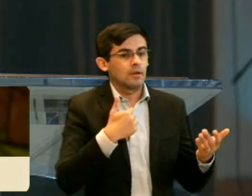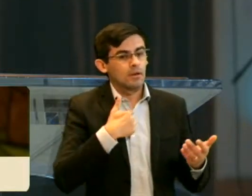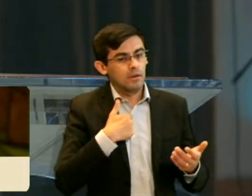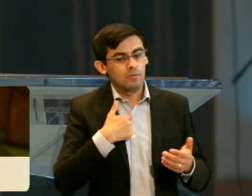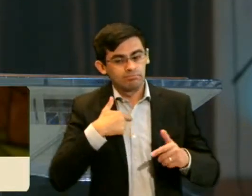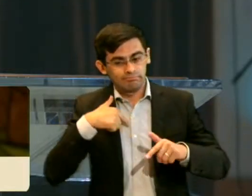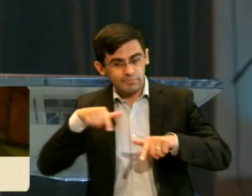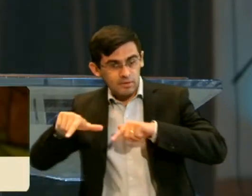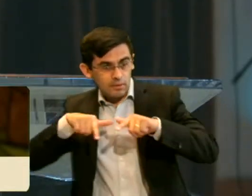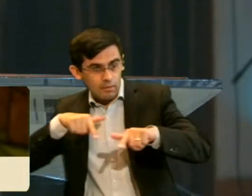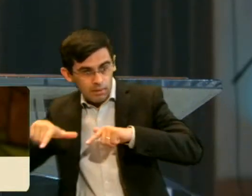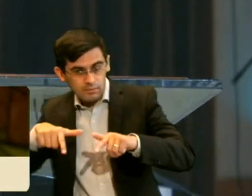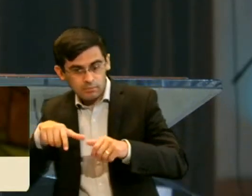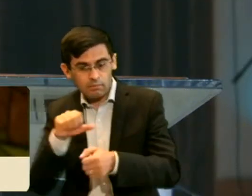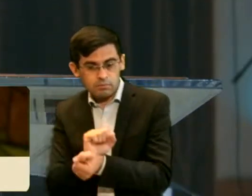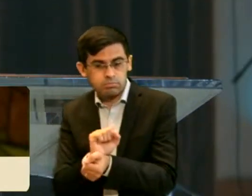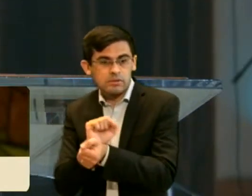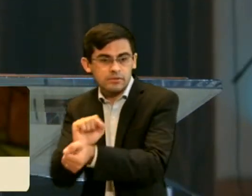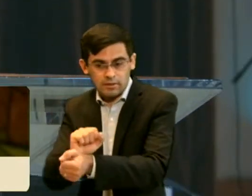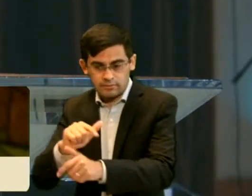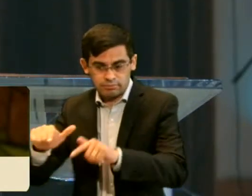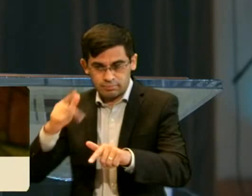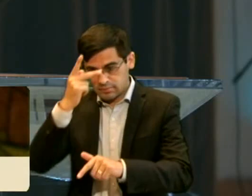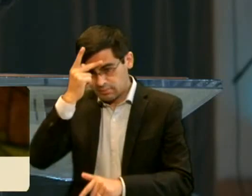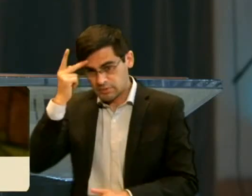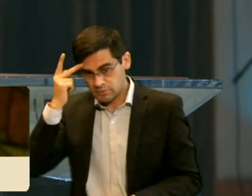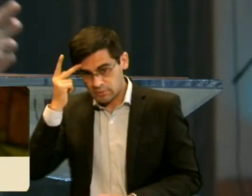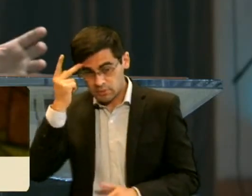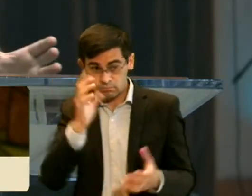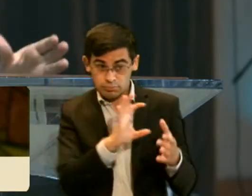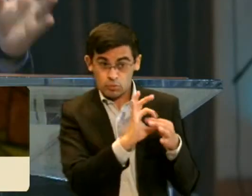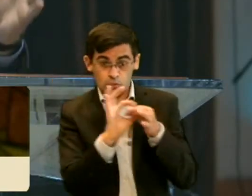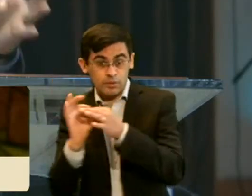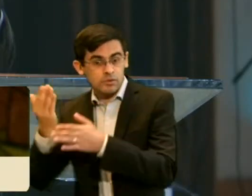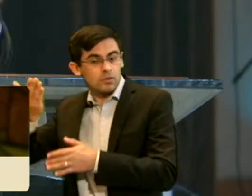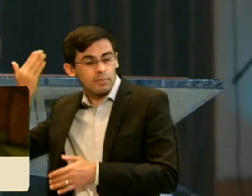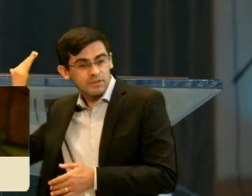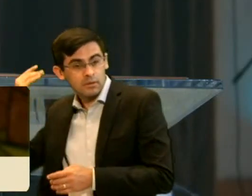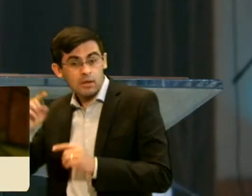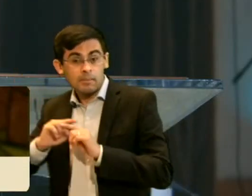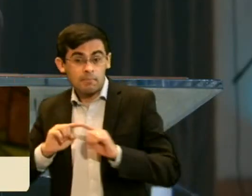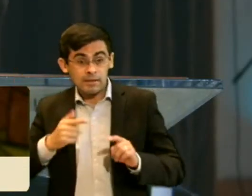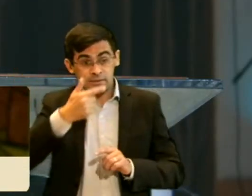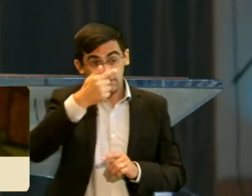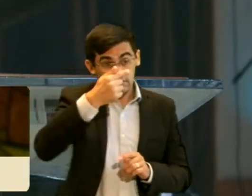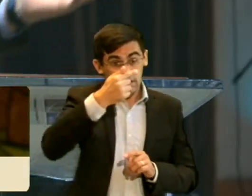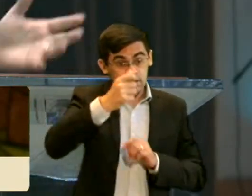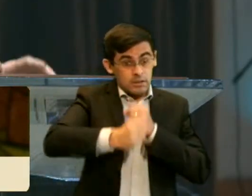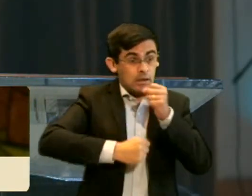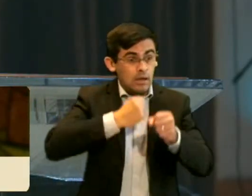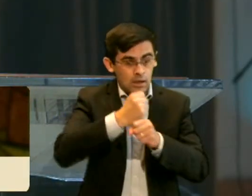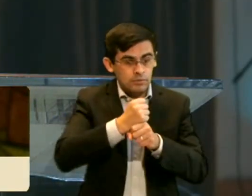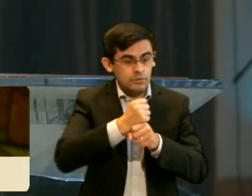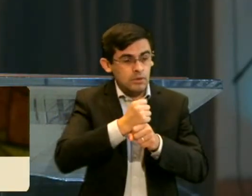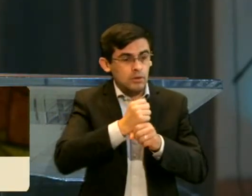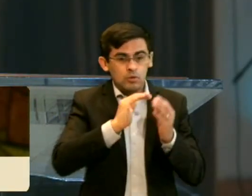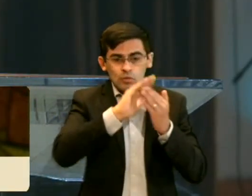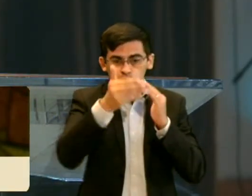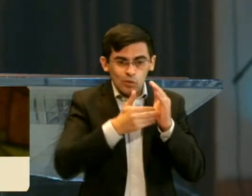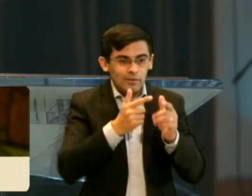pago trabalhando, eu viro escravo. Esse era o contexto. Mas de 7 em 7 anos as dívidas eram